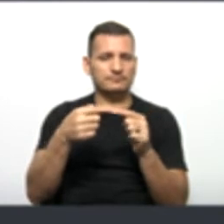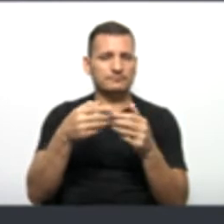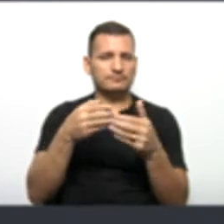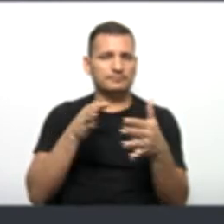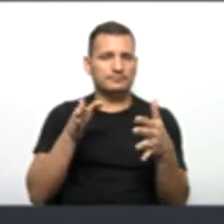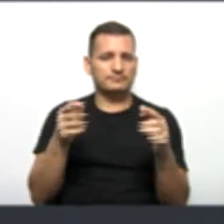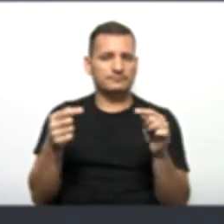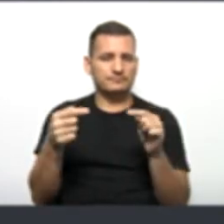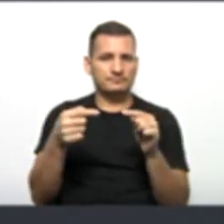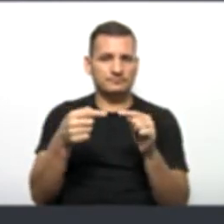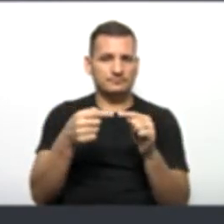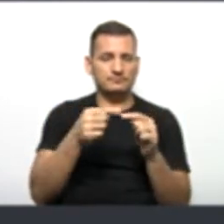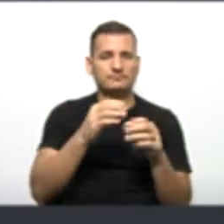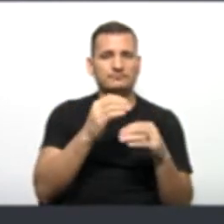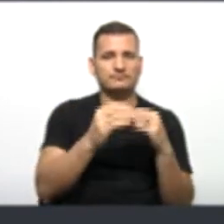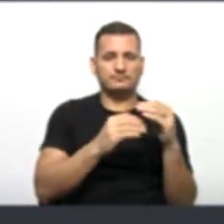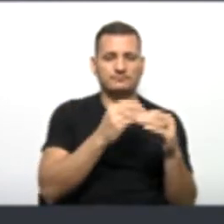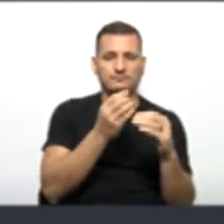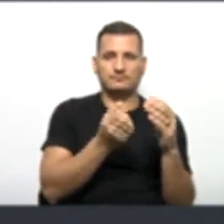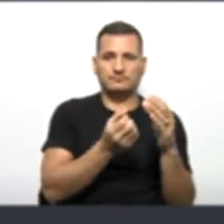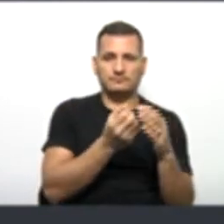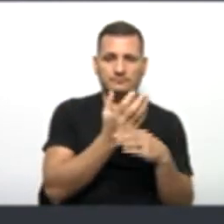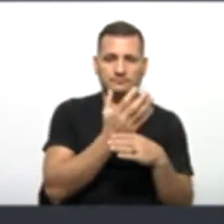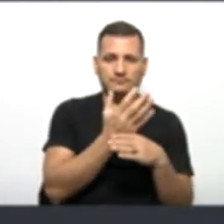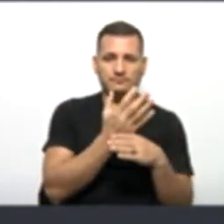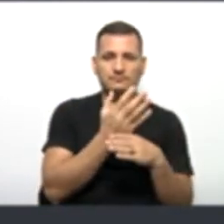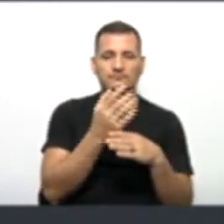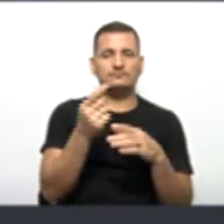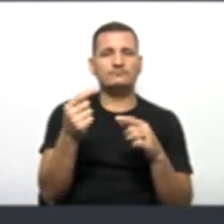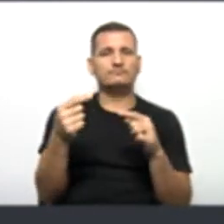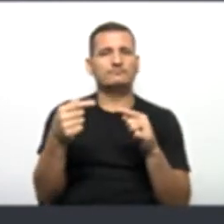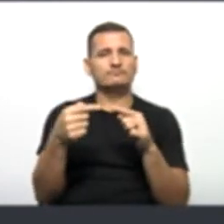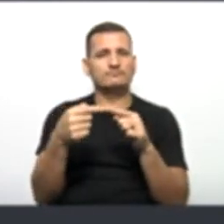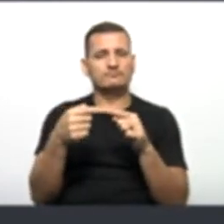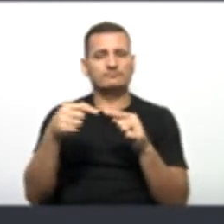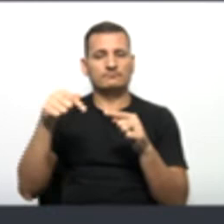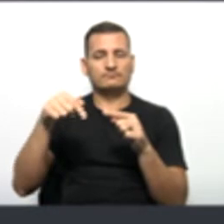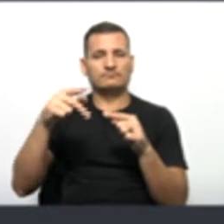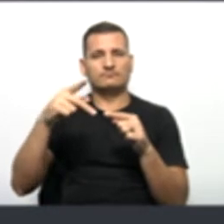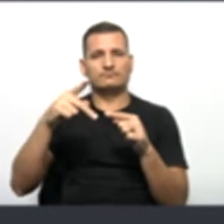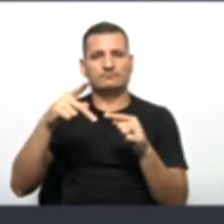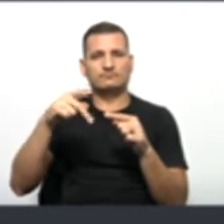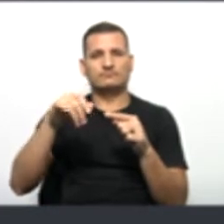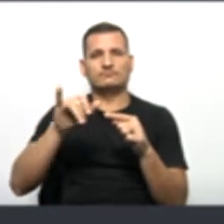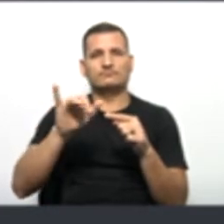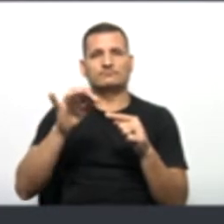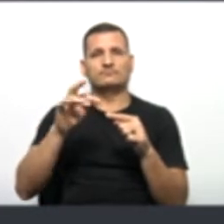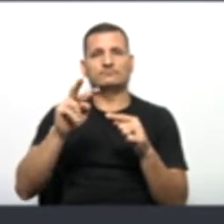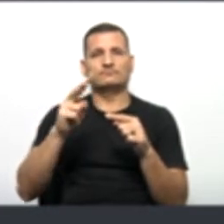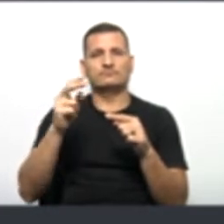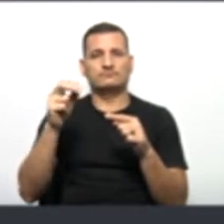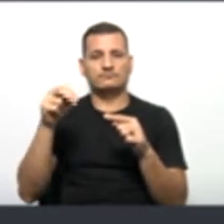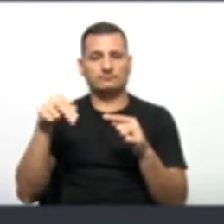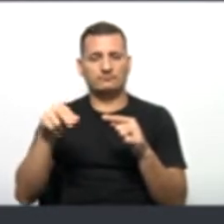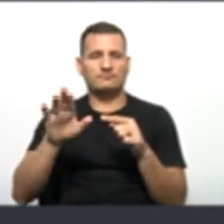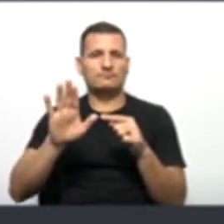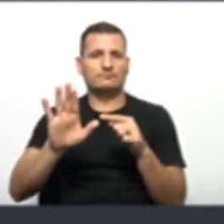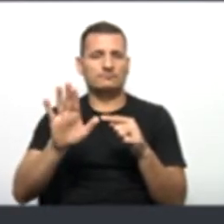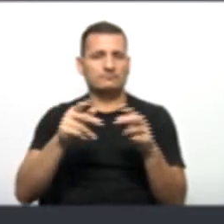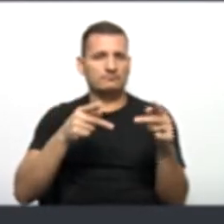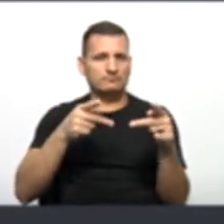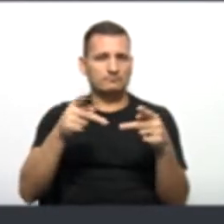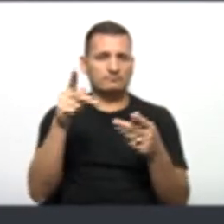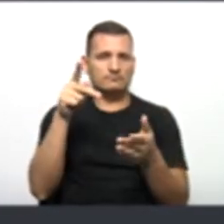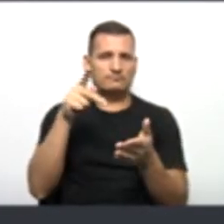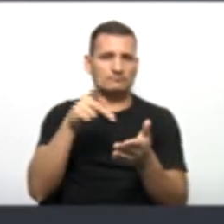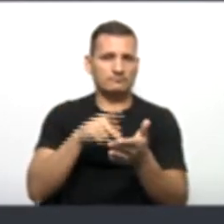do banco que nós criamos com aqui o python porém num projecto de verdade quando